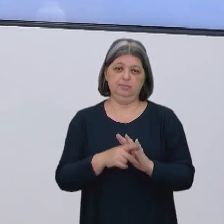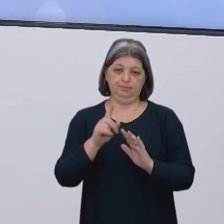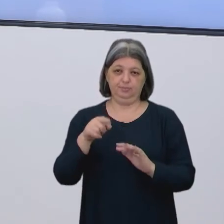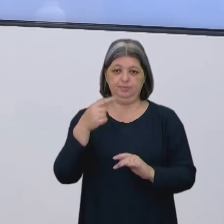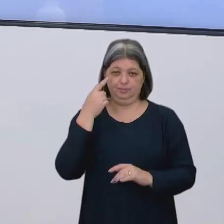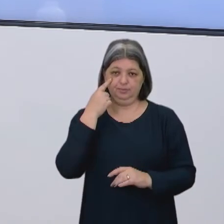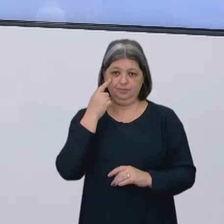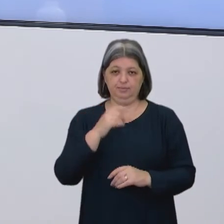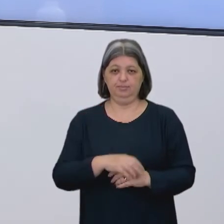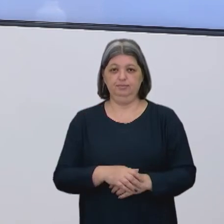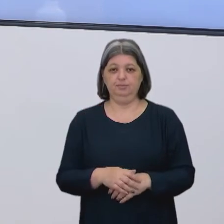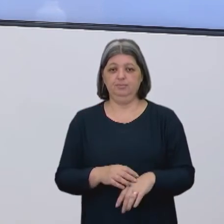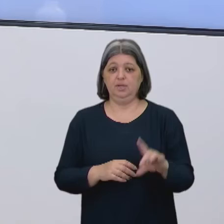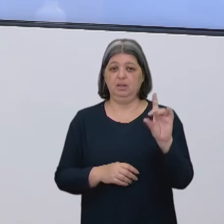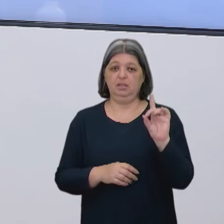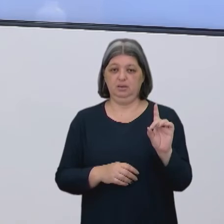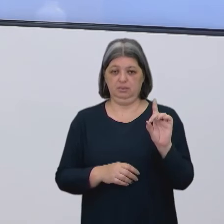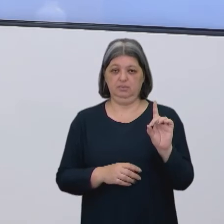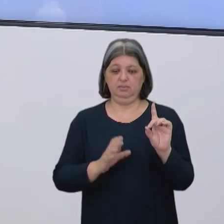nossa resposta é a alternativa D,